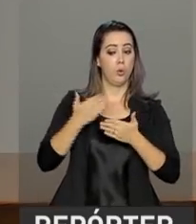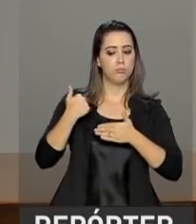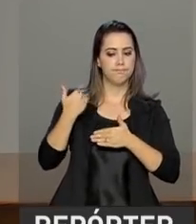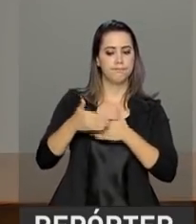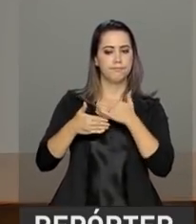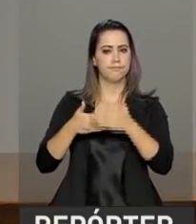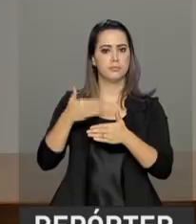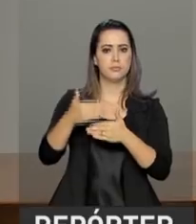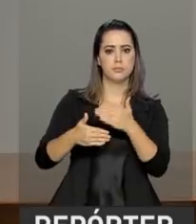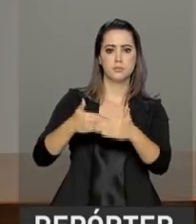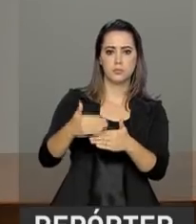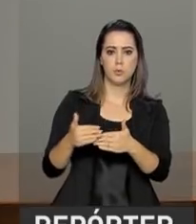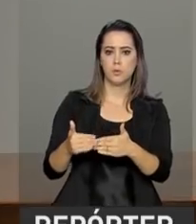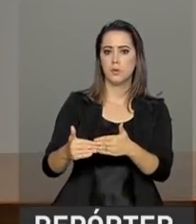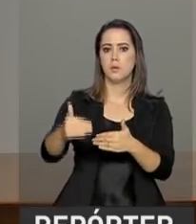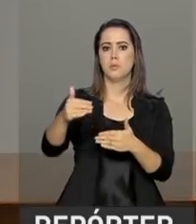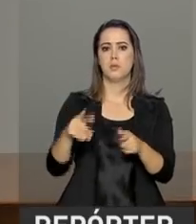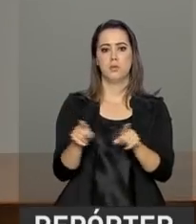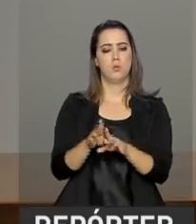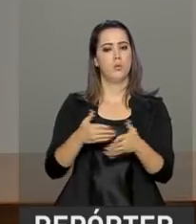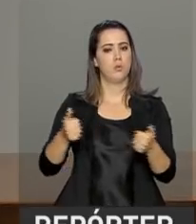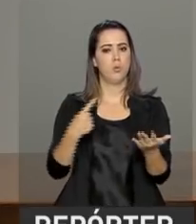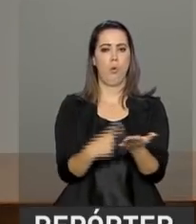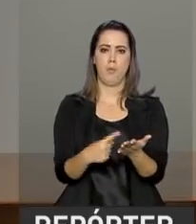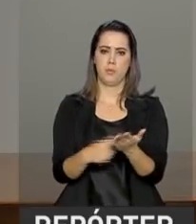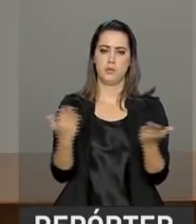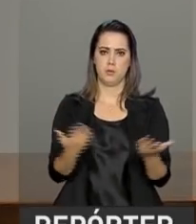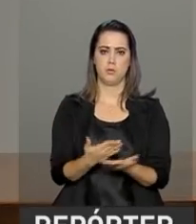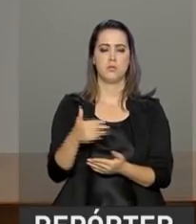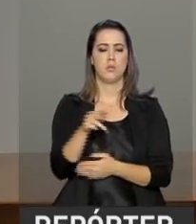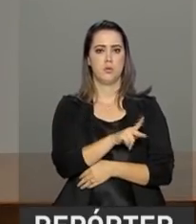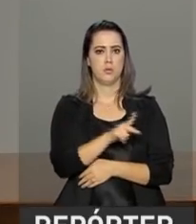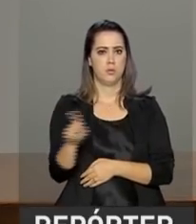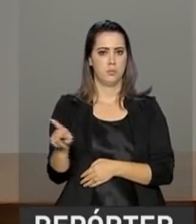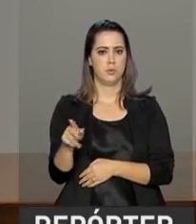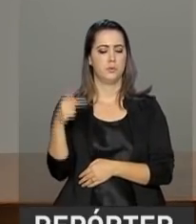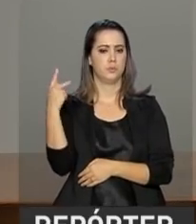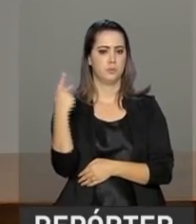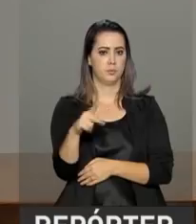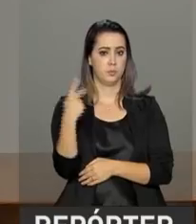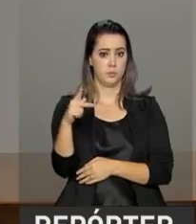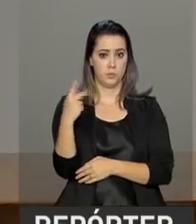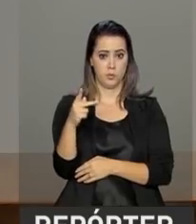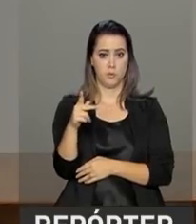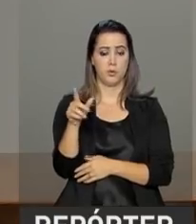ganharam um dinamismo e isso continua conosco e vai ser concluído agora na presidência paraguaia.